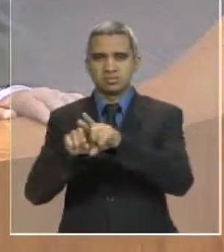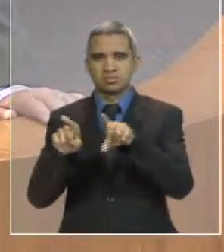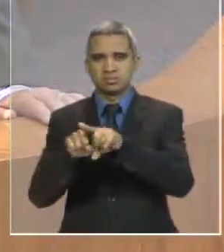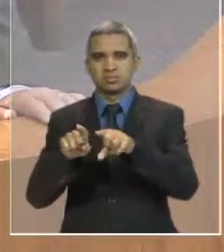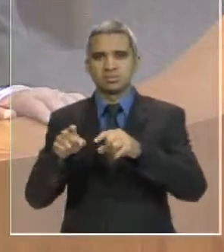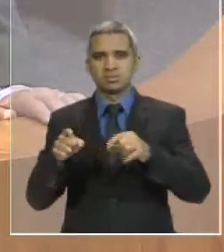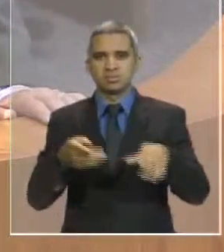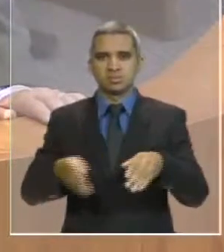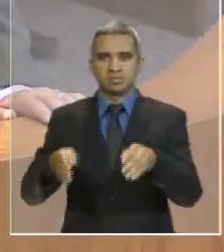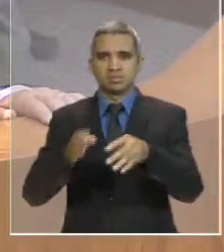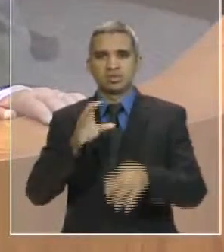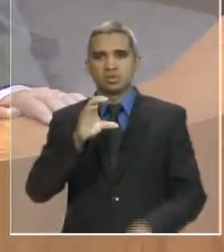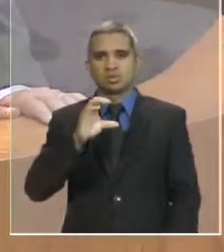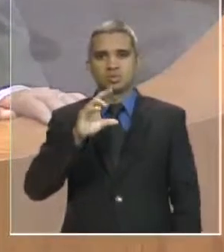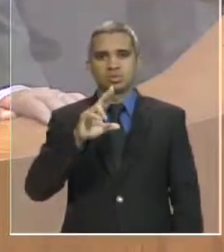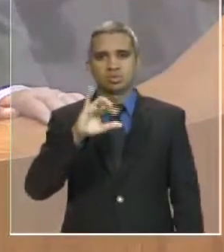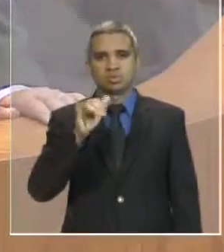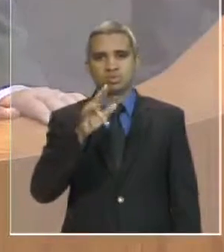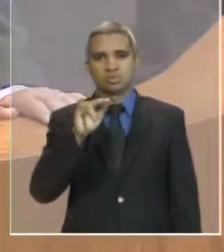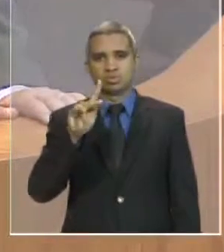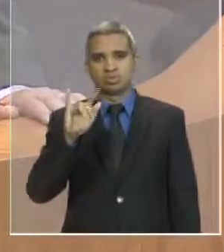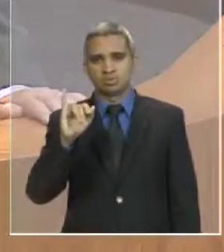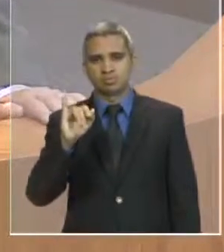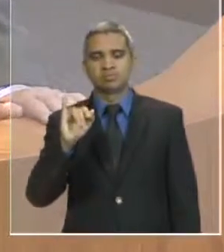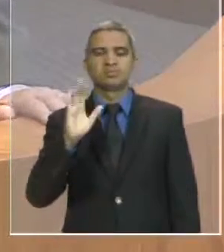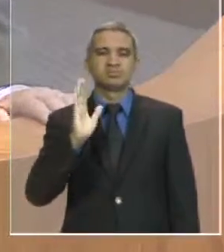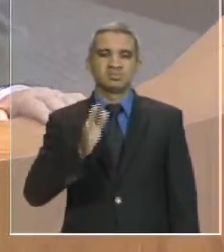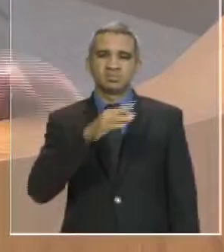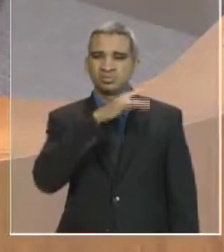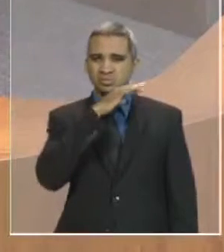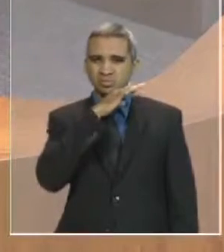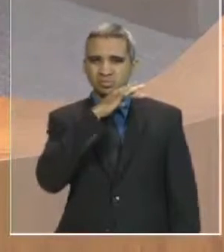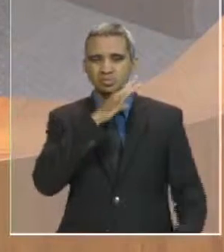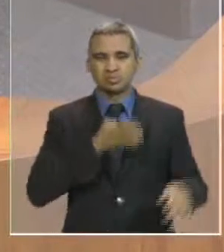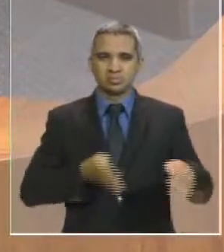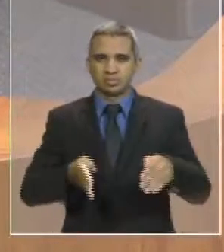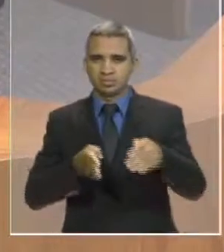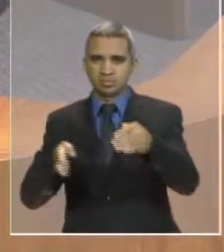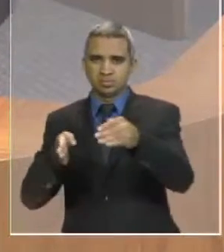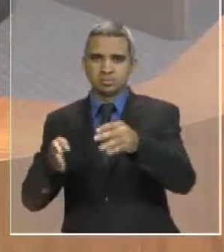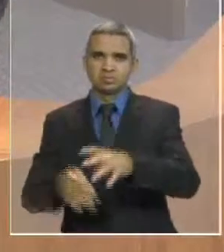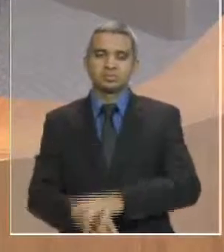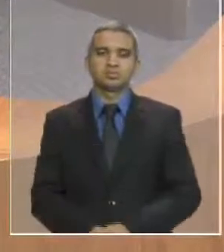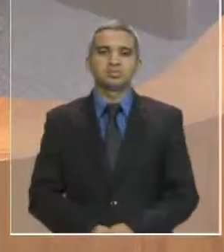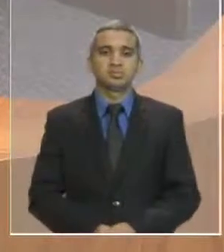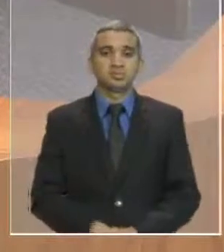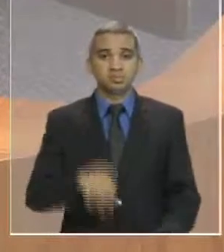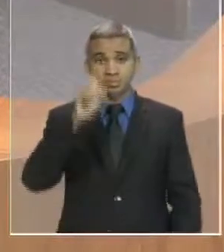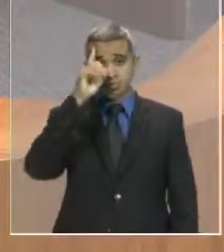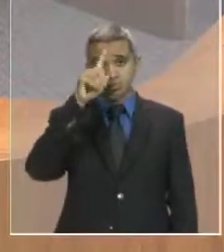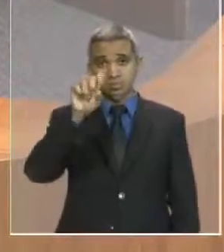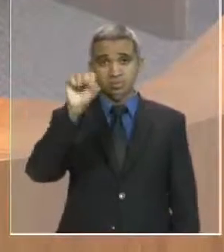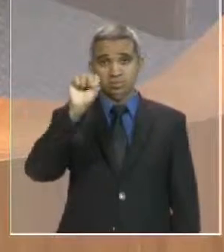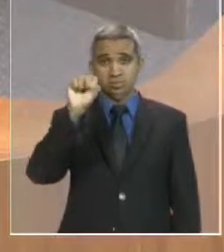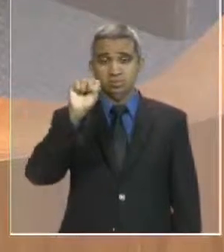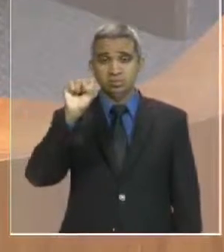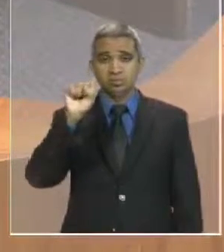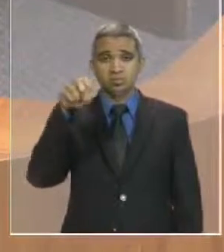ruim. Mas tivemos dia 8, de, dia 6 de novembro, na cidade de Santo Antônio do